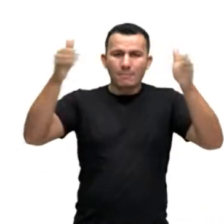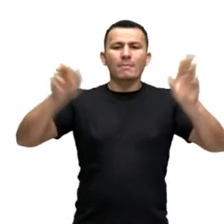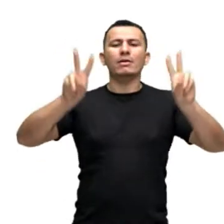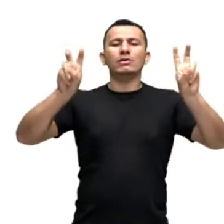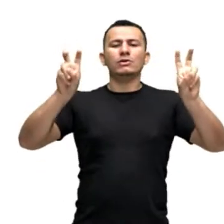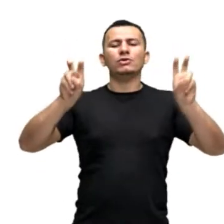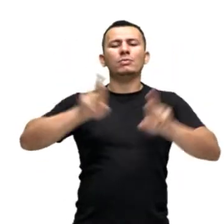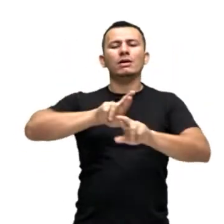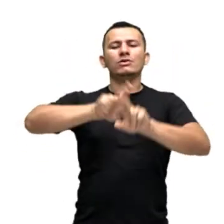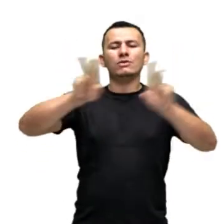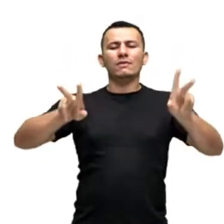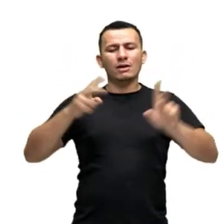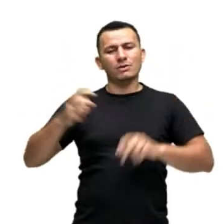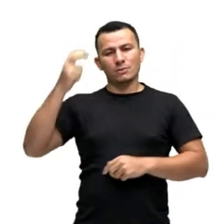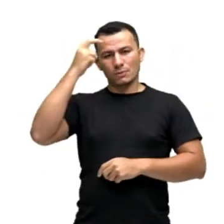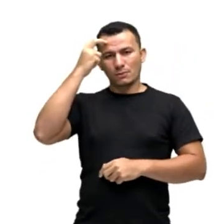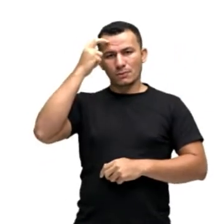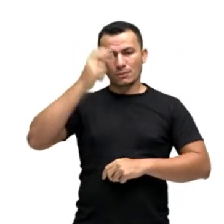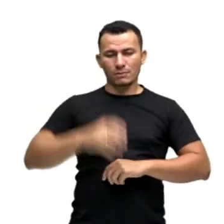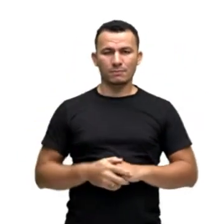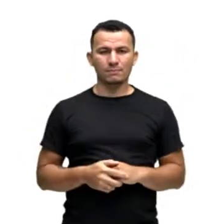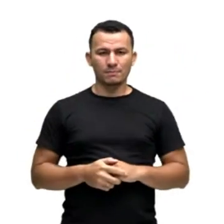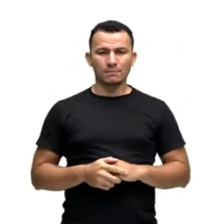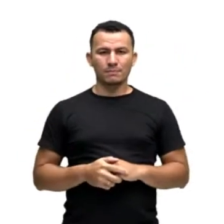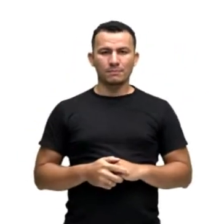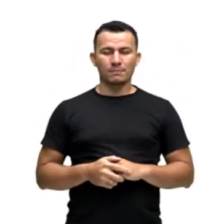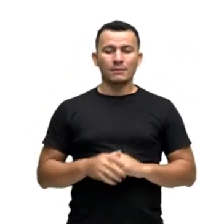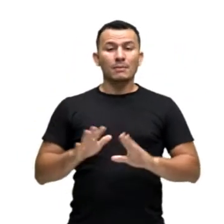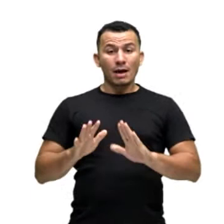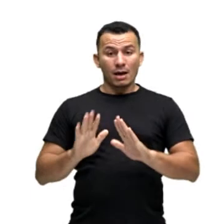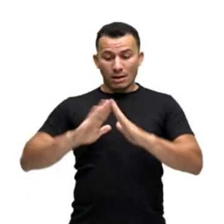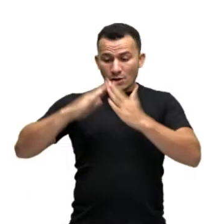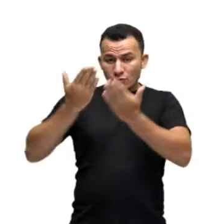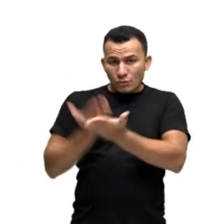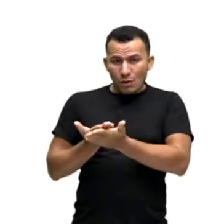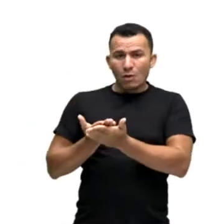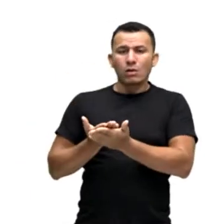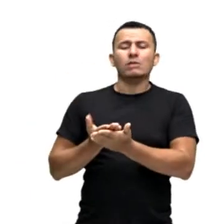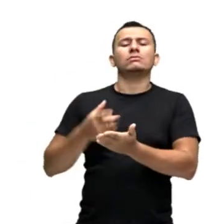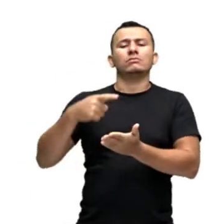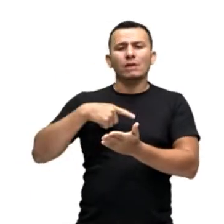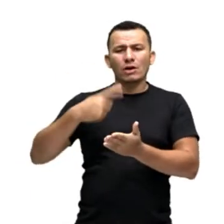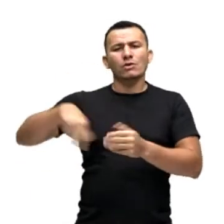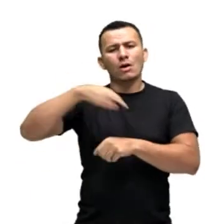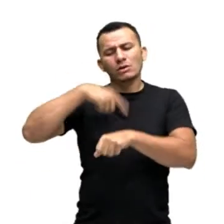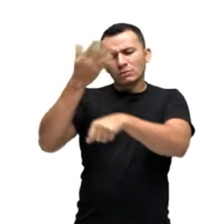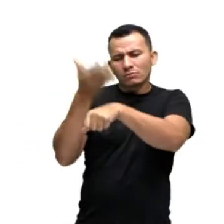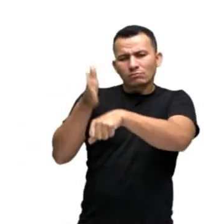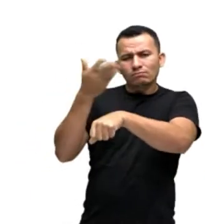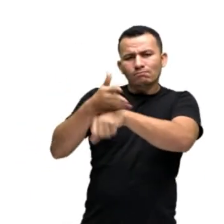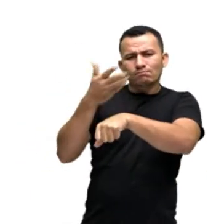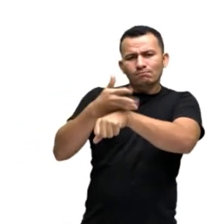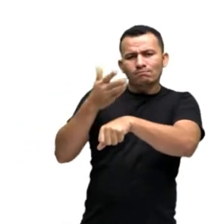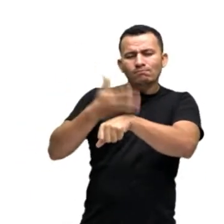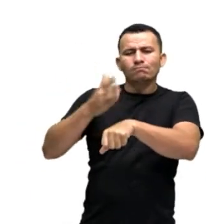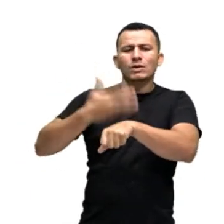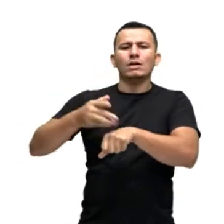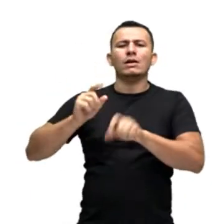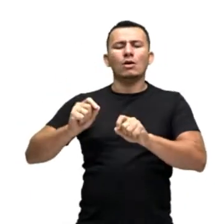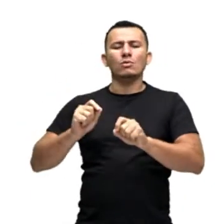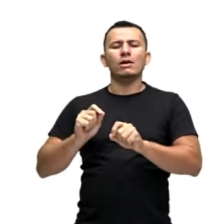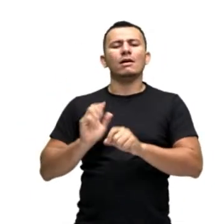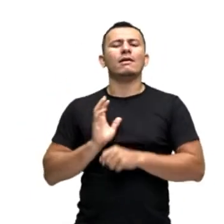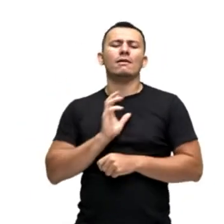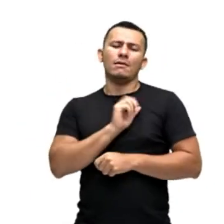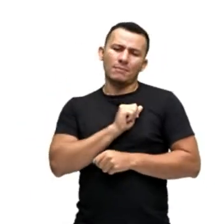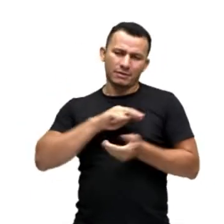né É É só no ambiente escolar é que a gente vai exercitar essa dinâmica do amar